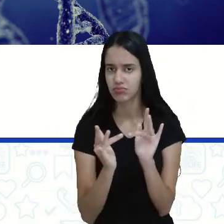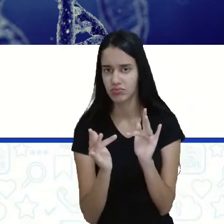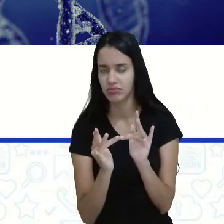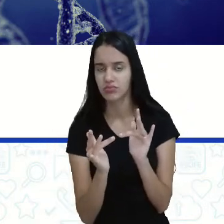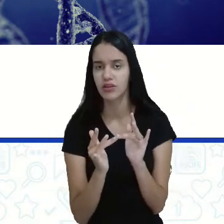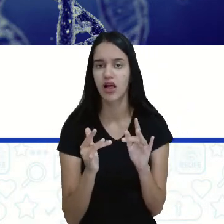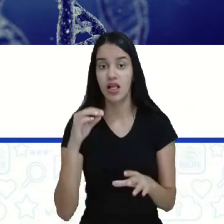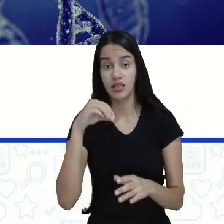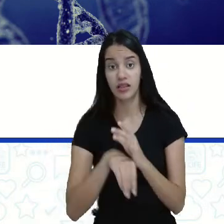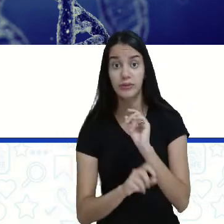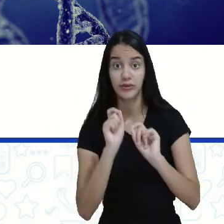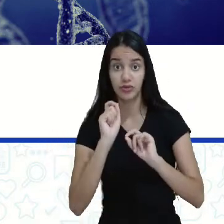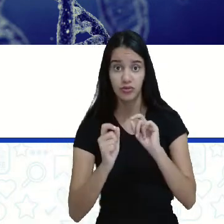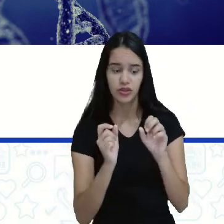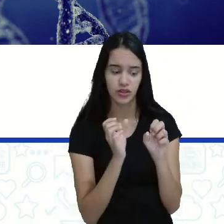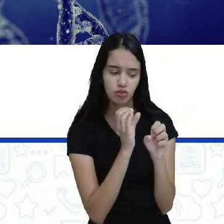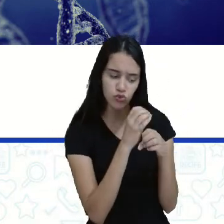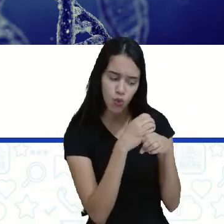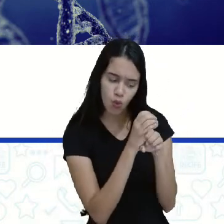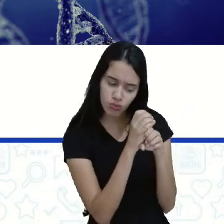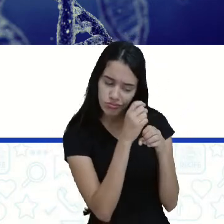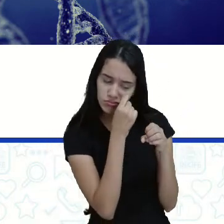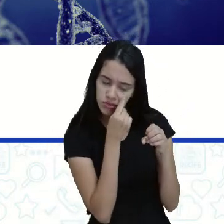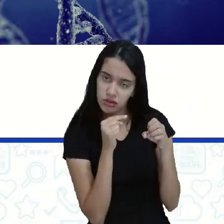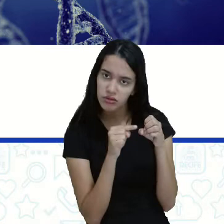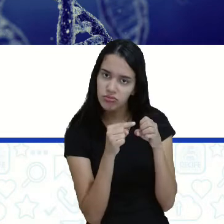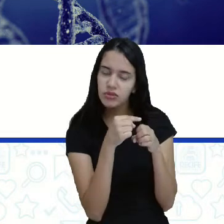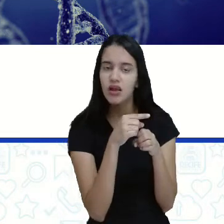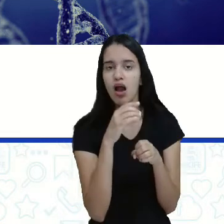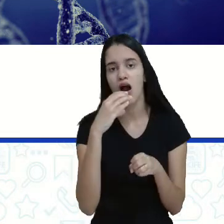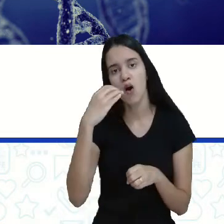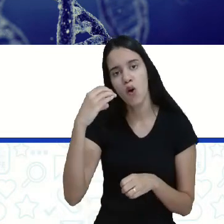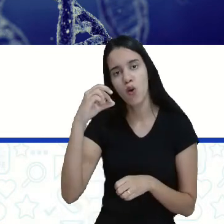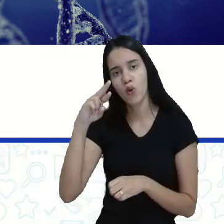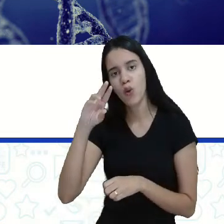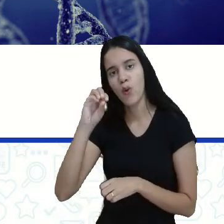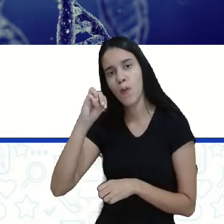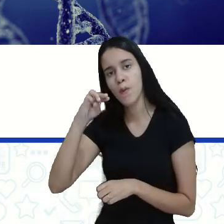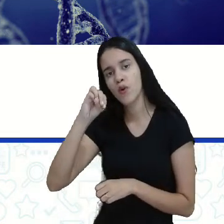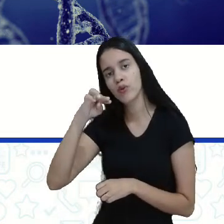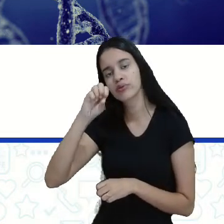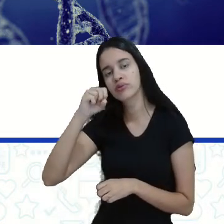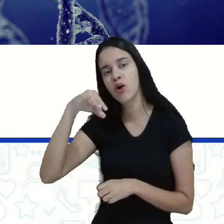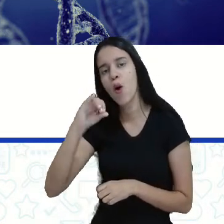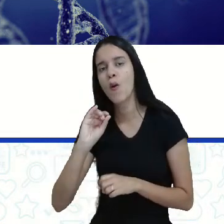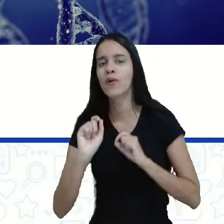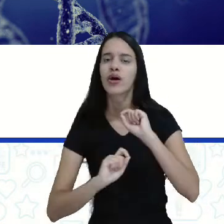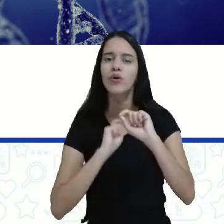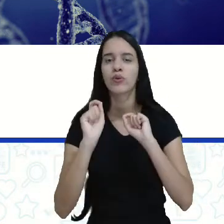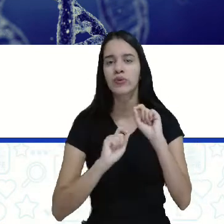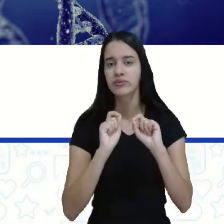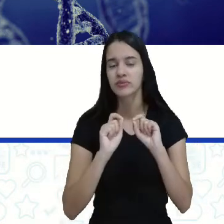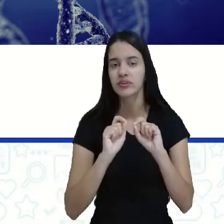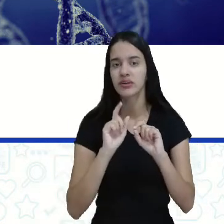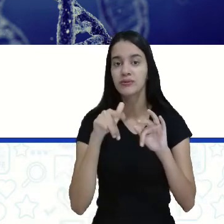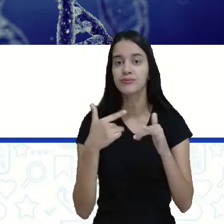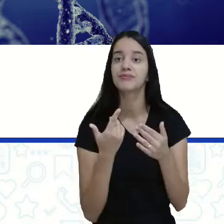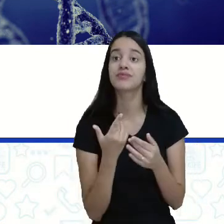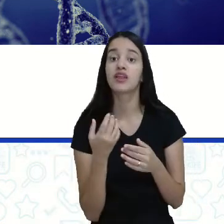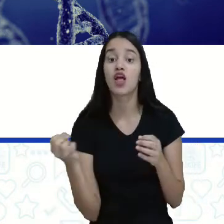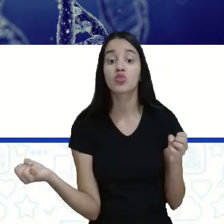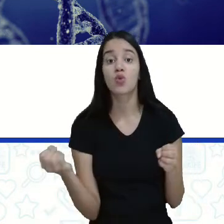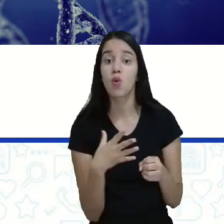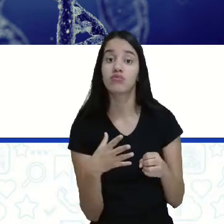dentro de um cromossomo, tá certo? Então, recombinação é o quê, gente? É o quê, gente? São essas